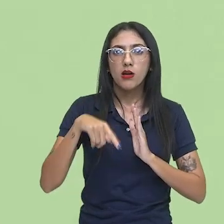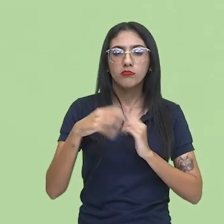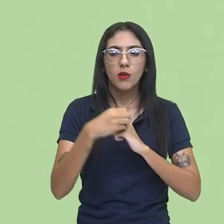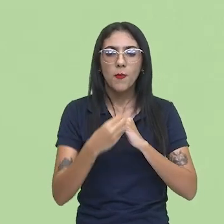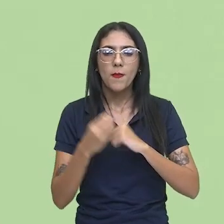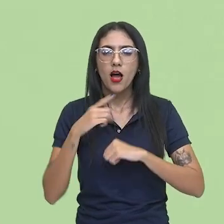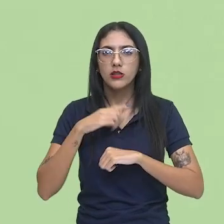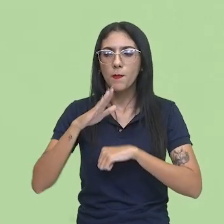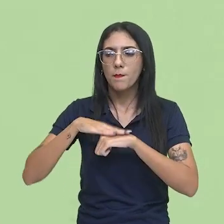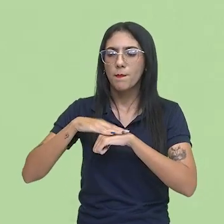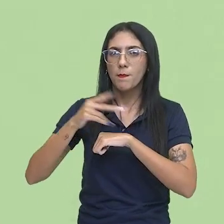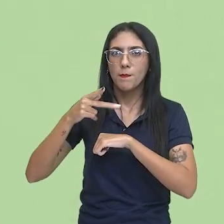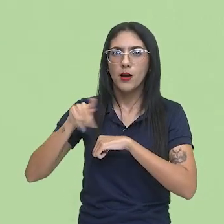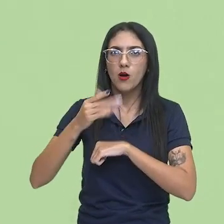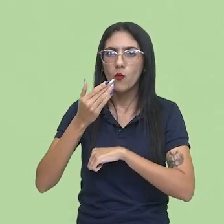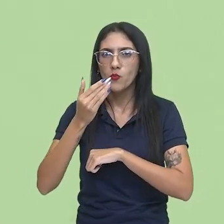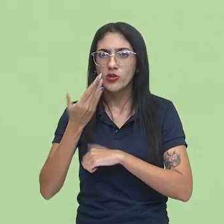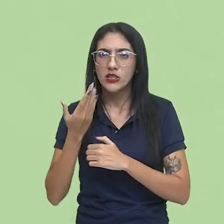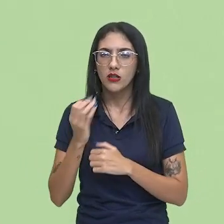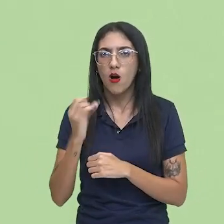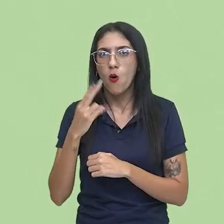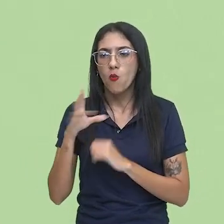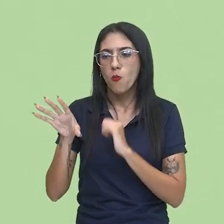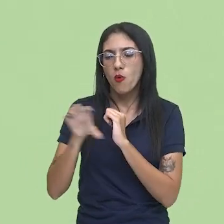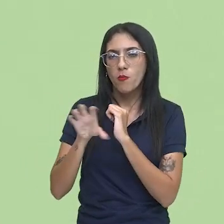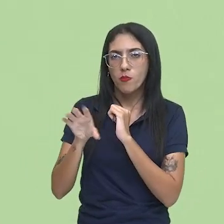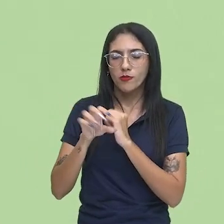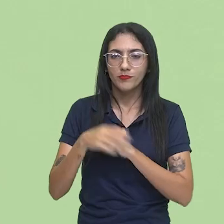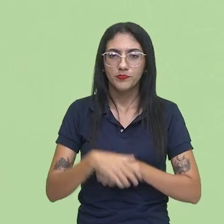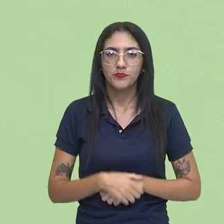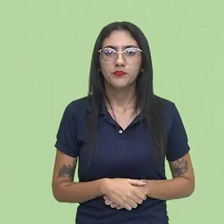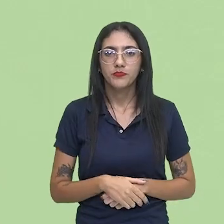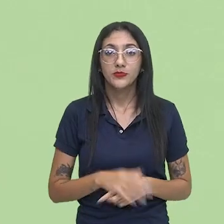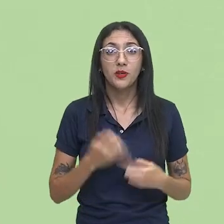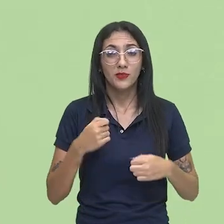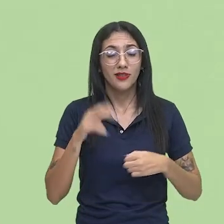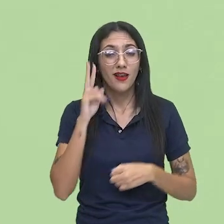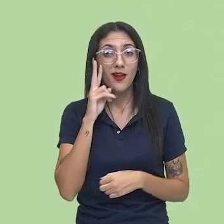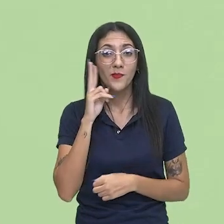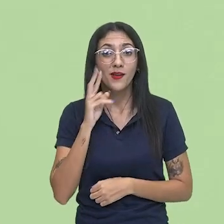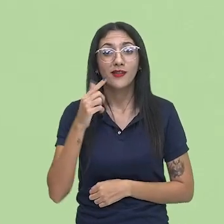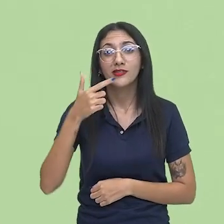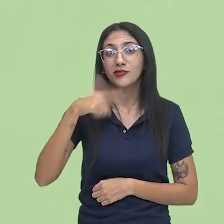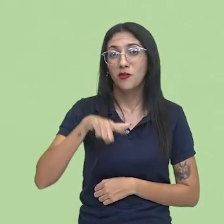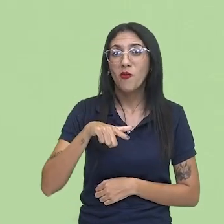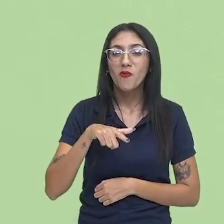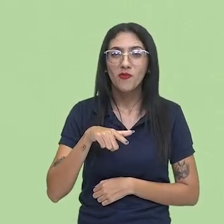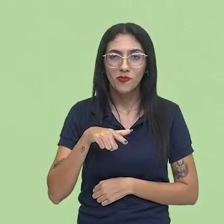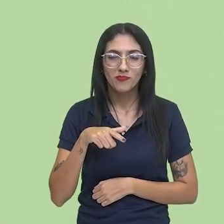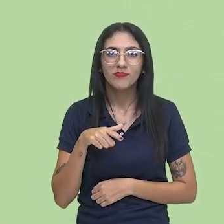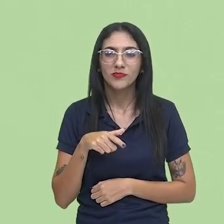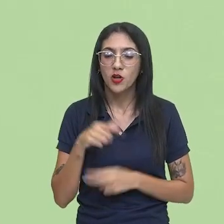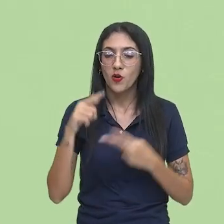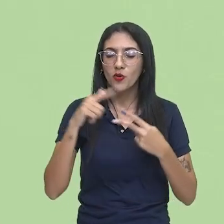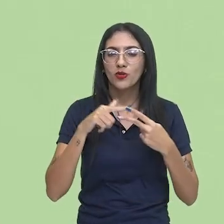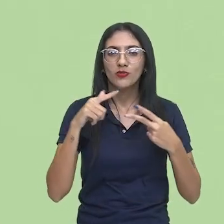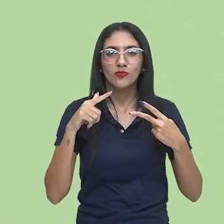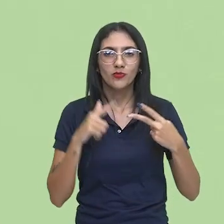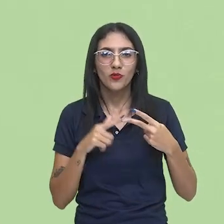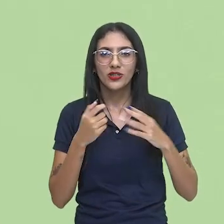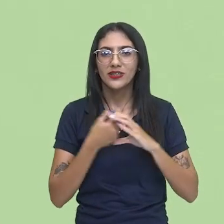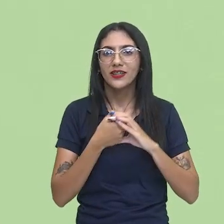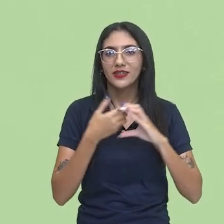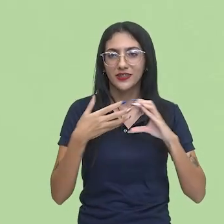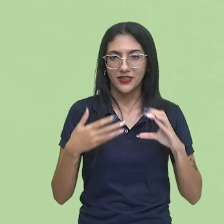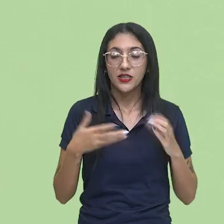seu próprio alimento? Precisamos lembrar o que é a fotossíntese e o que é a quimiossíntese, através de